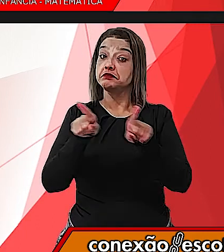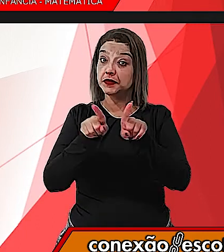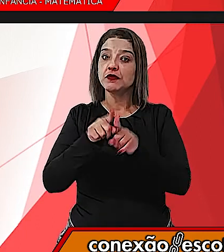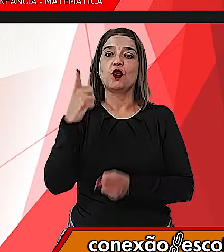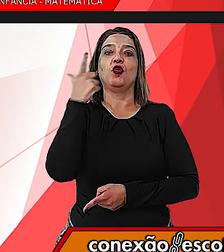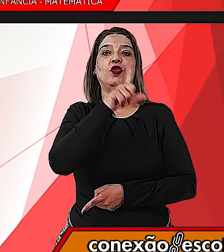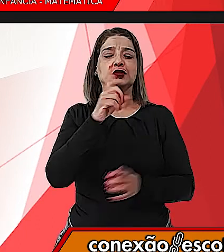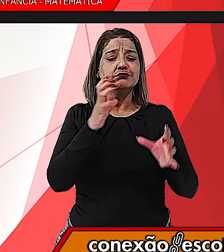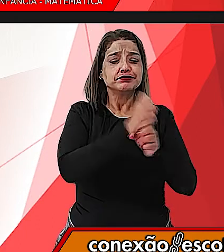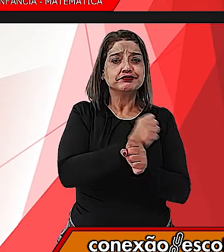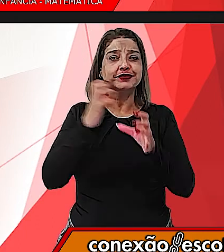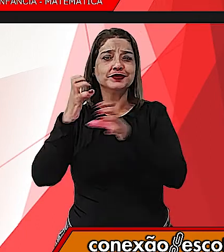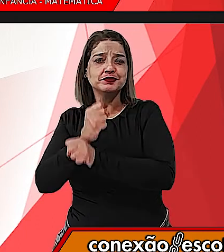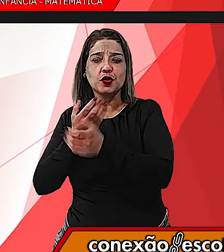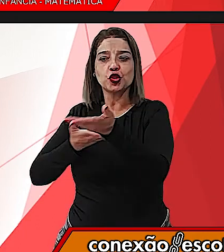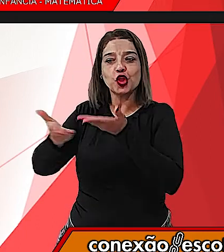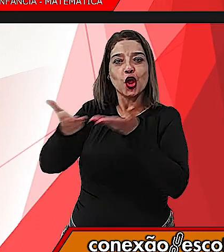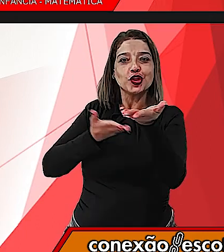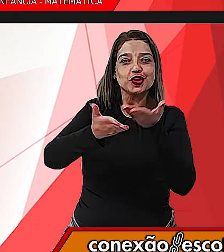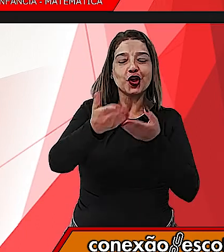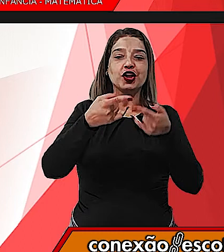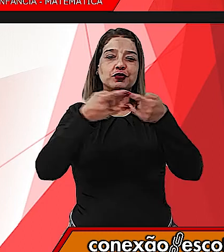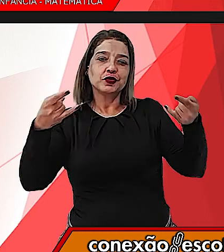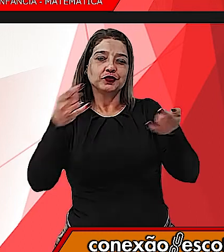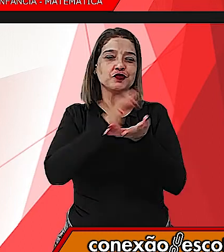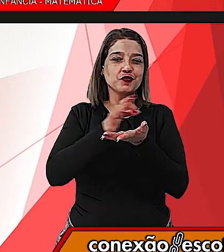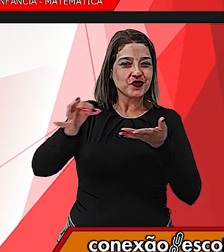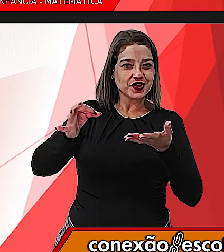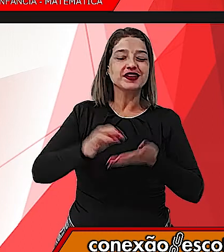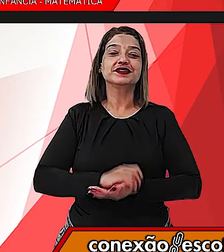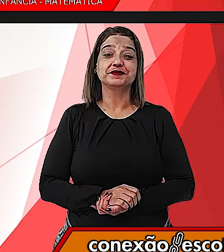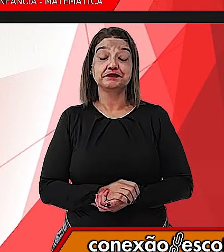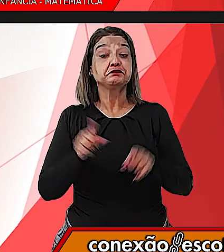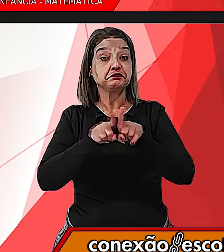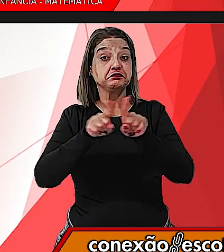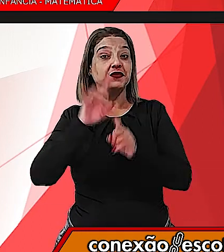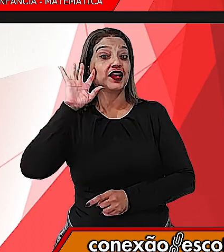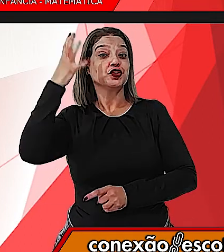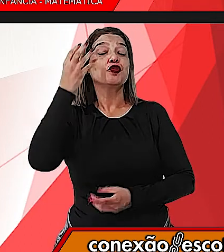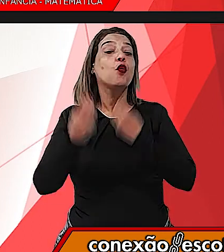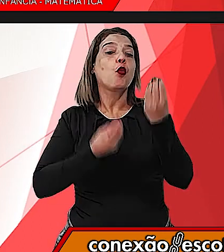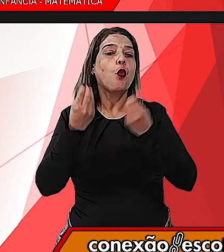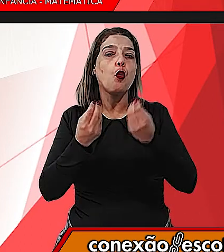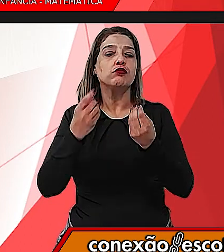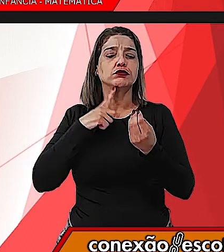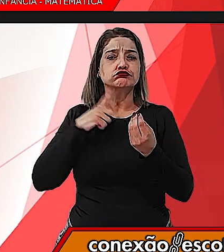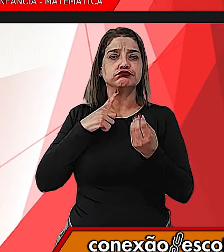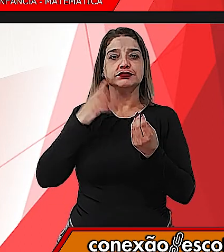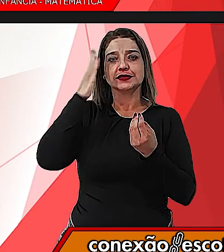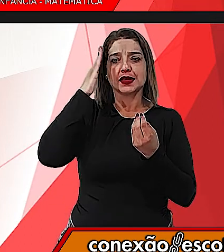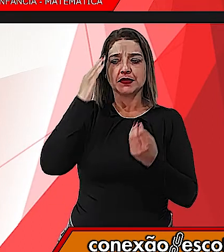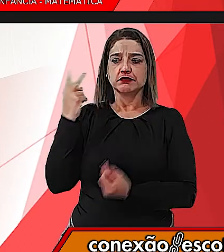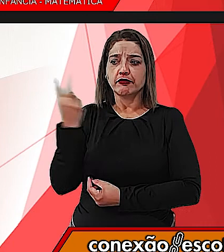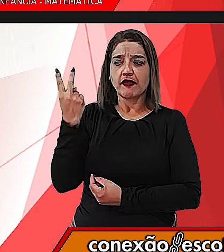Resolveram problemas que envolvem trocas entre cédulas e moedas. E resolveram problemas que envolvem a